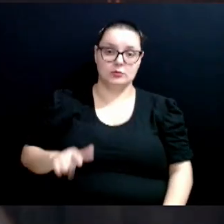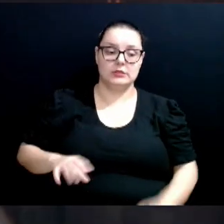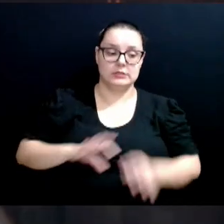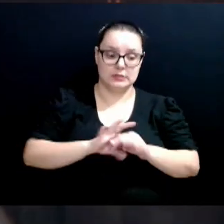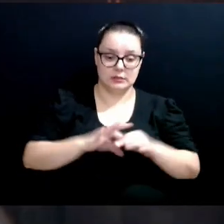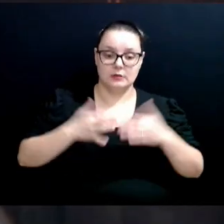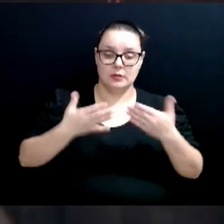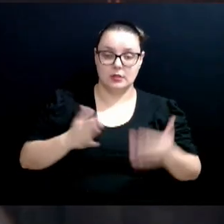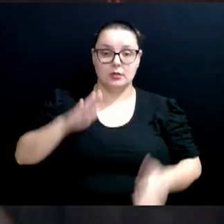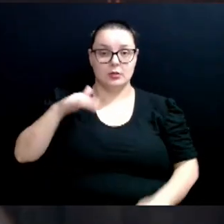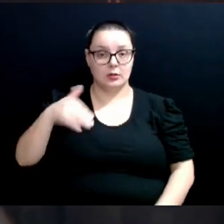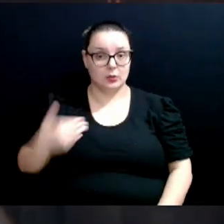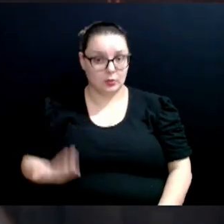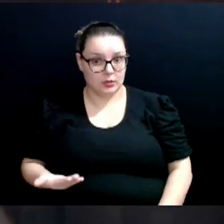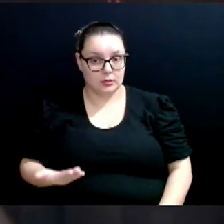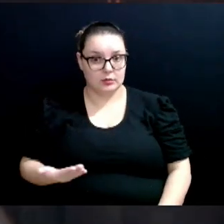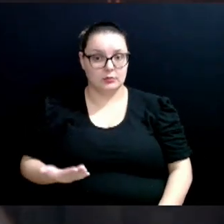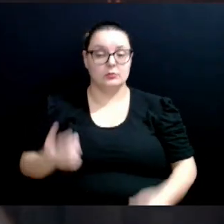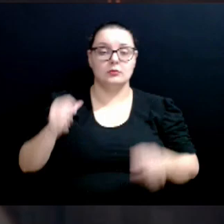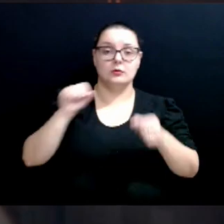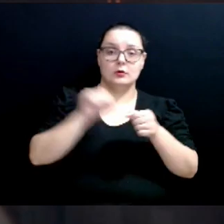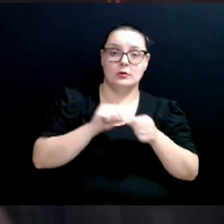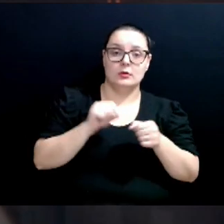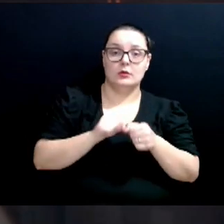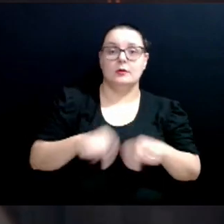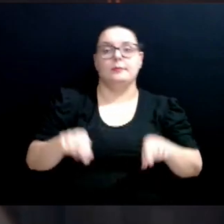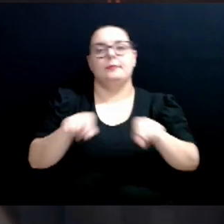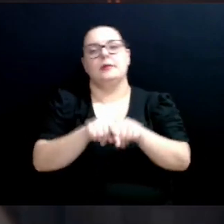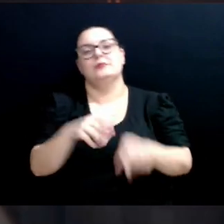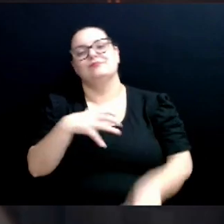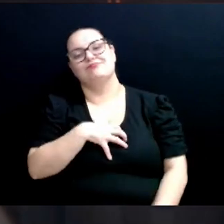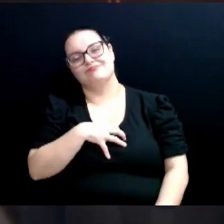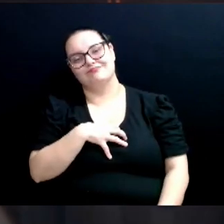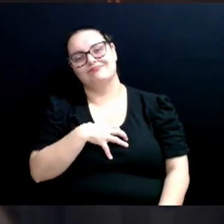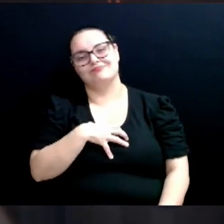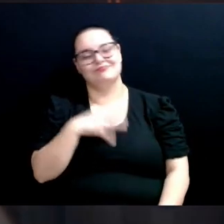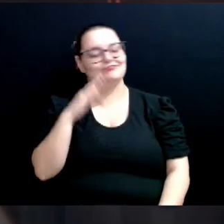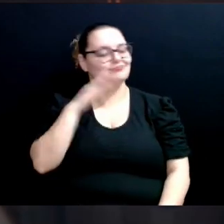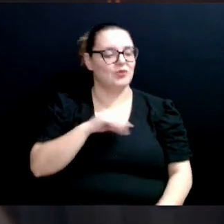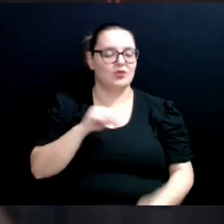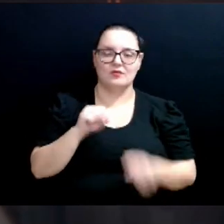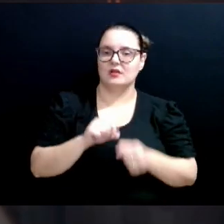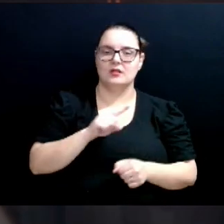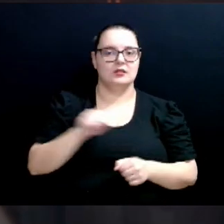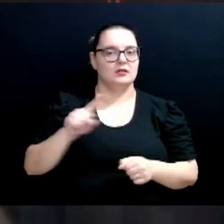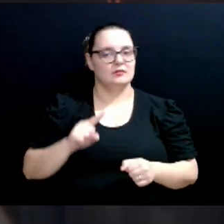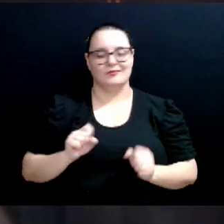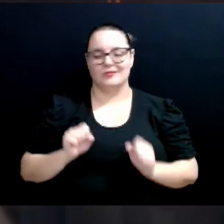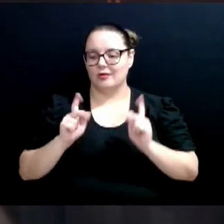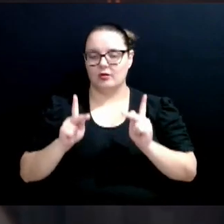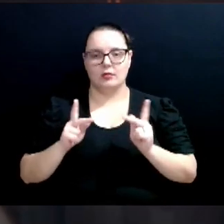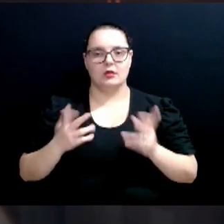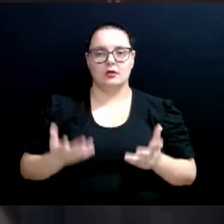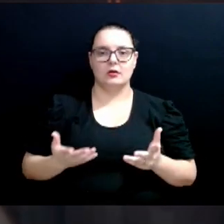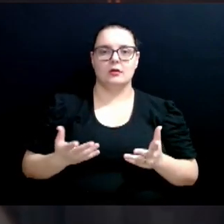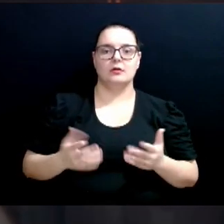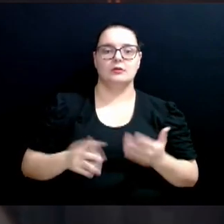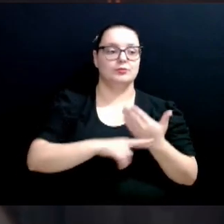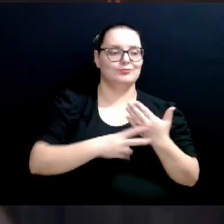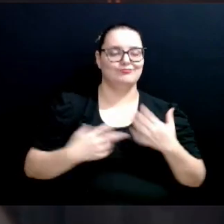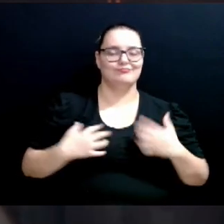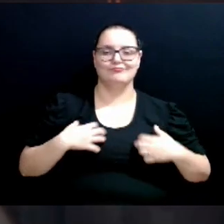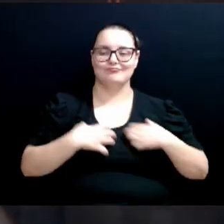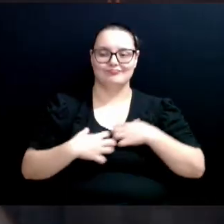você faz, mas você também se sente mal ao fazer, aquilo não está mais ok para você, isso te gera uma ansiedade, te gera uma